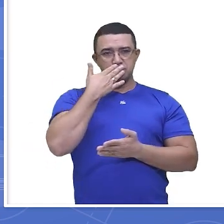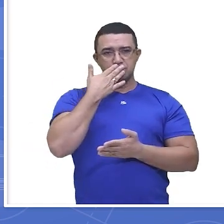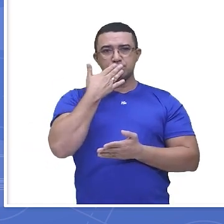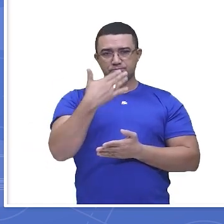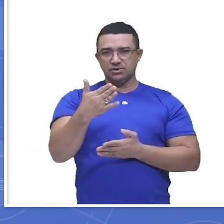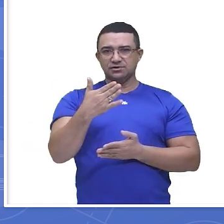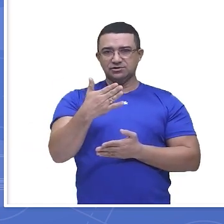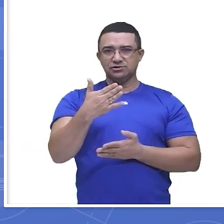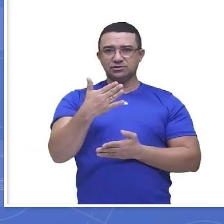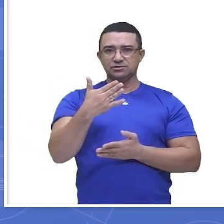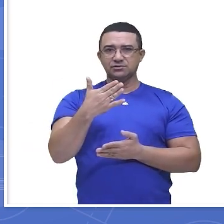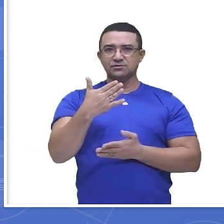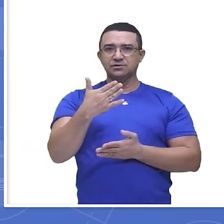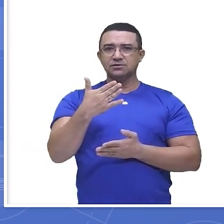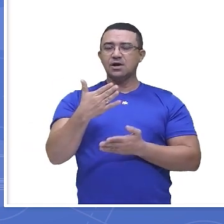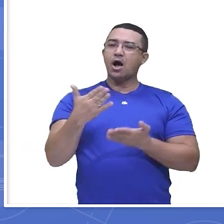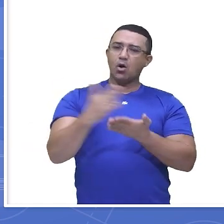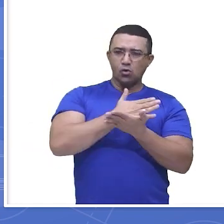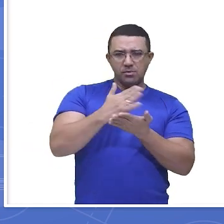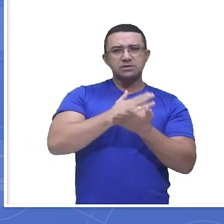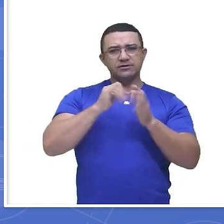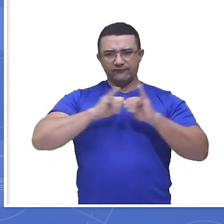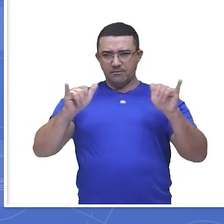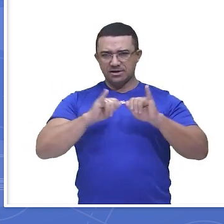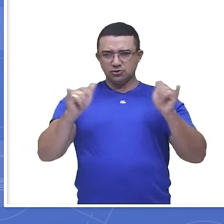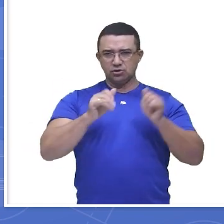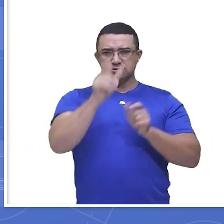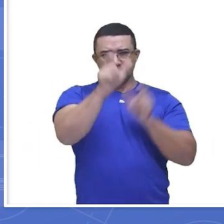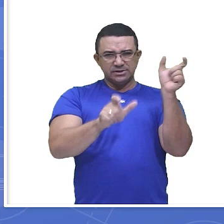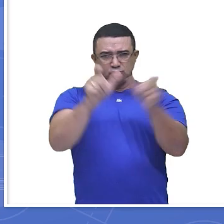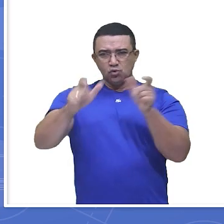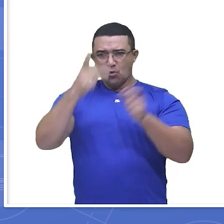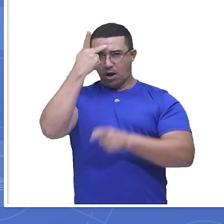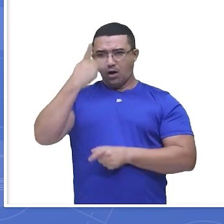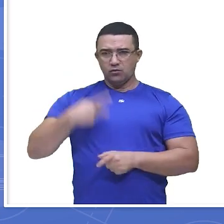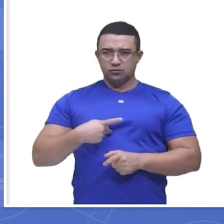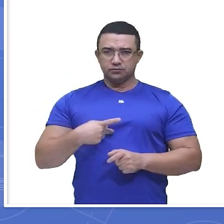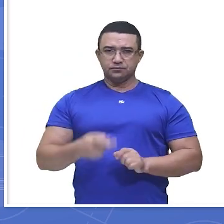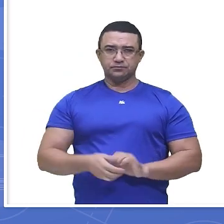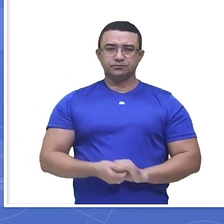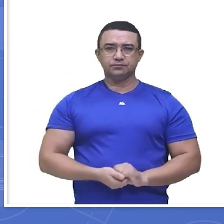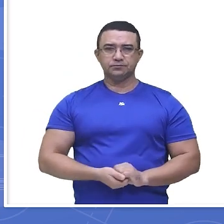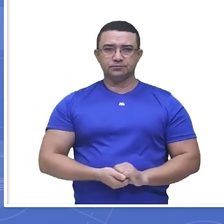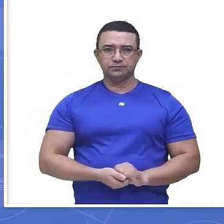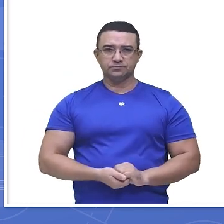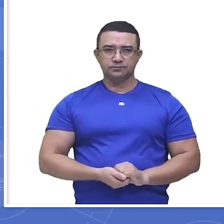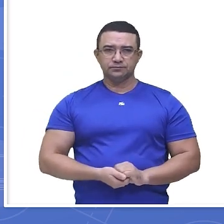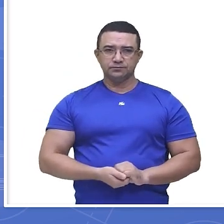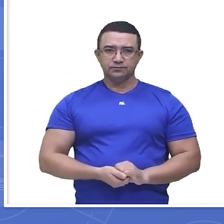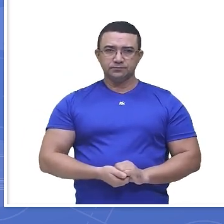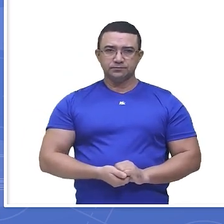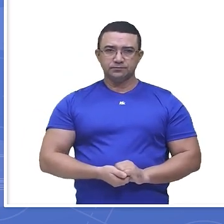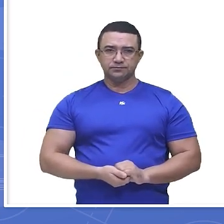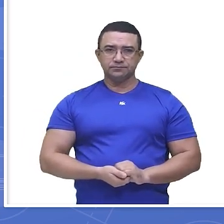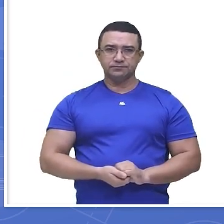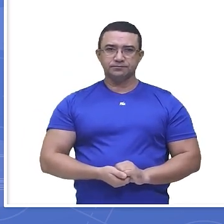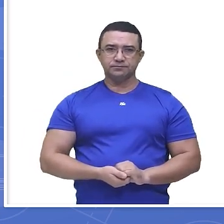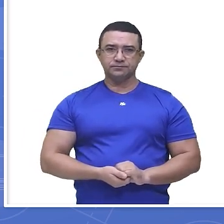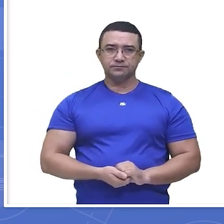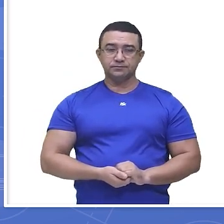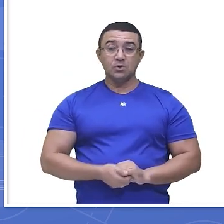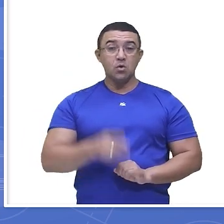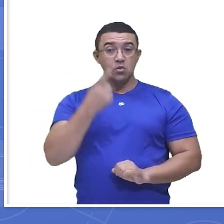ok? Só que a elaboração das perguntas, tanto no diálogo formal, ou discurso, né, como informal. Vamos